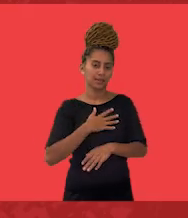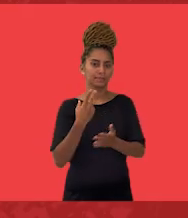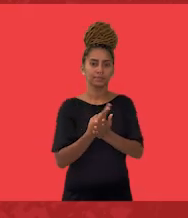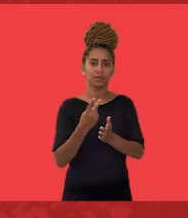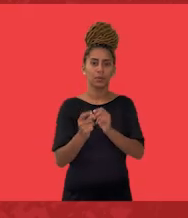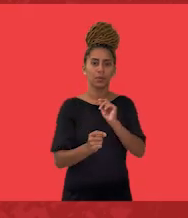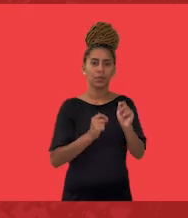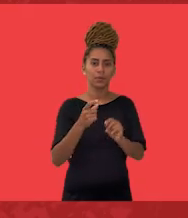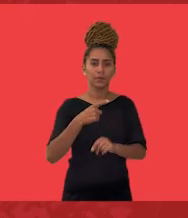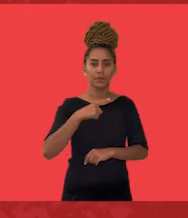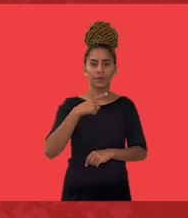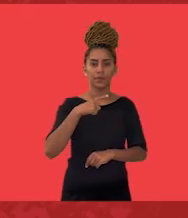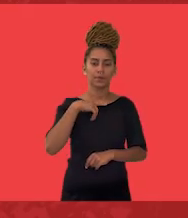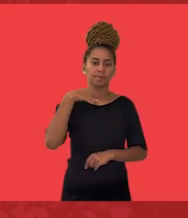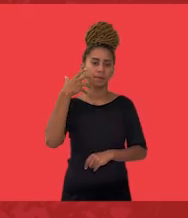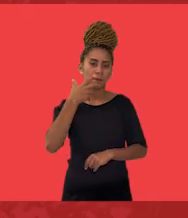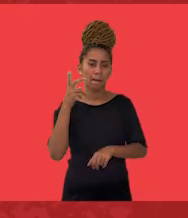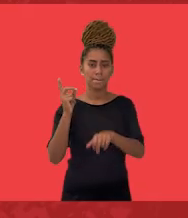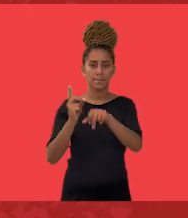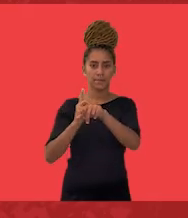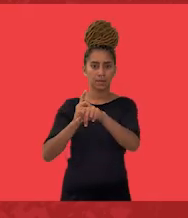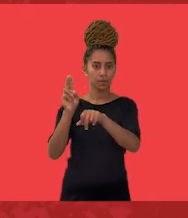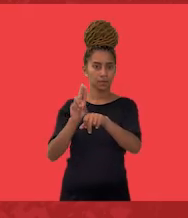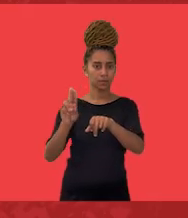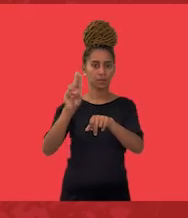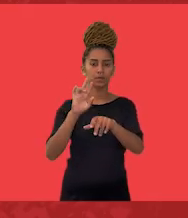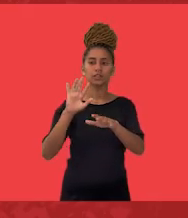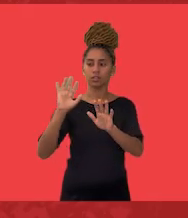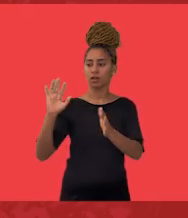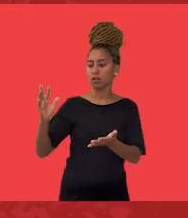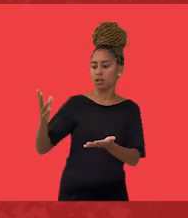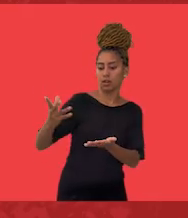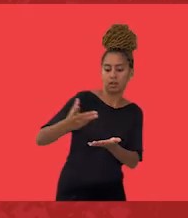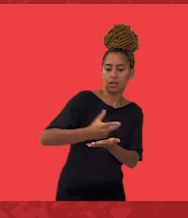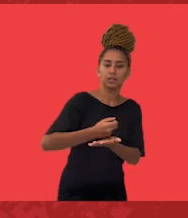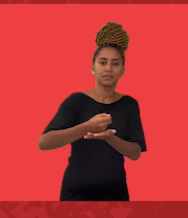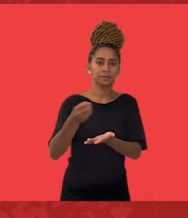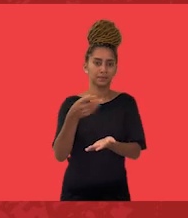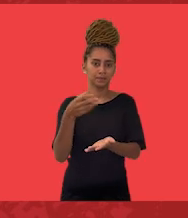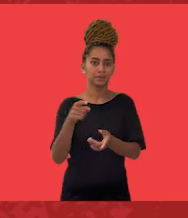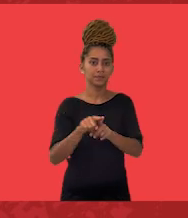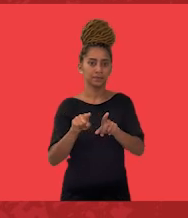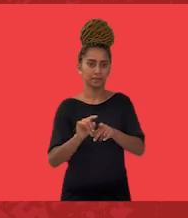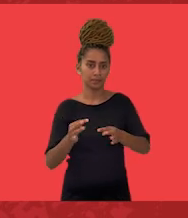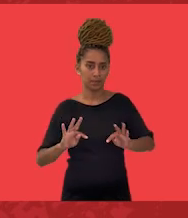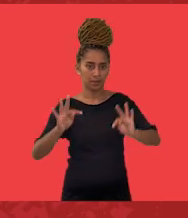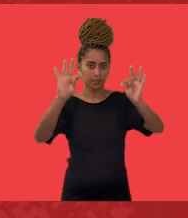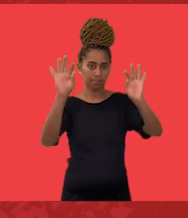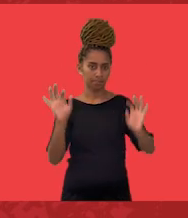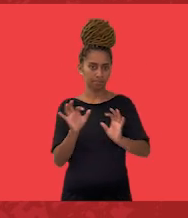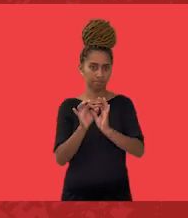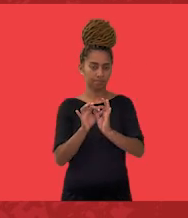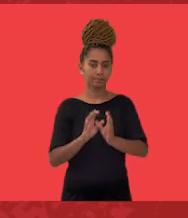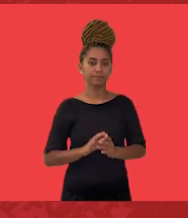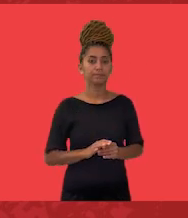chegar a lugar nenhum. Mas é de sonho o conteúdo dessas perninhas